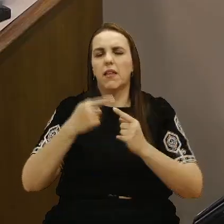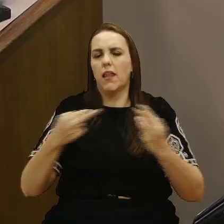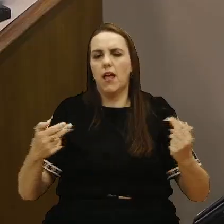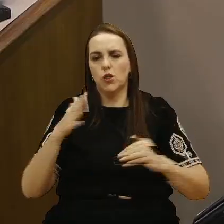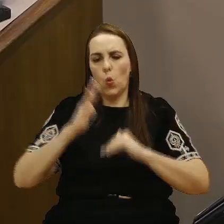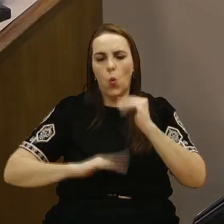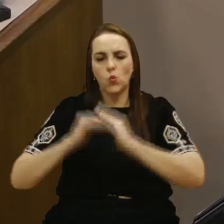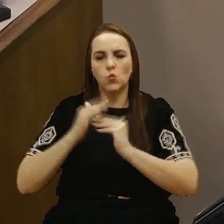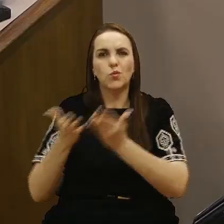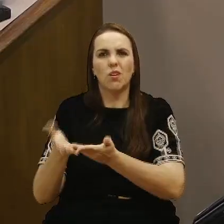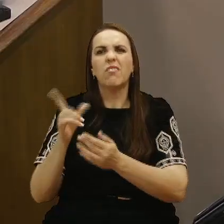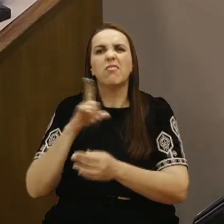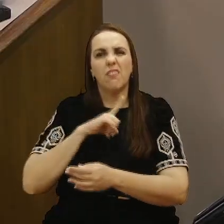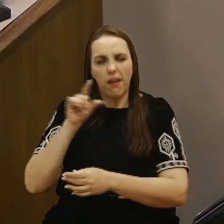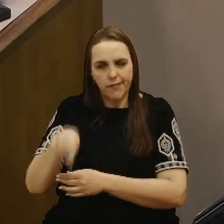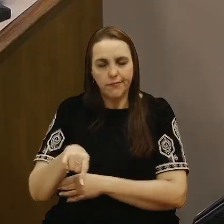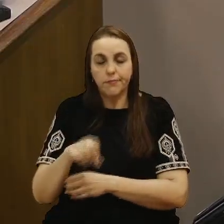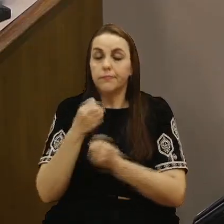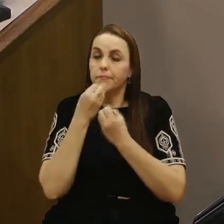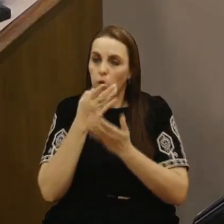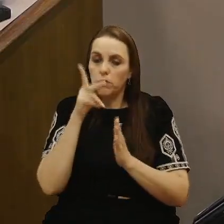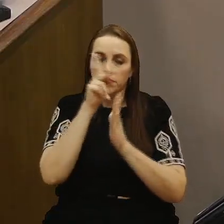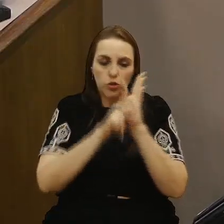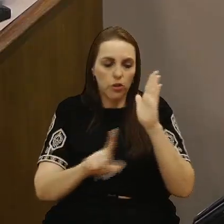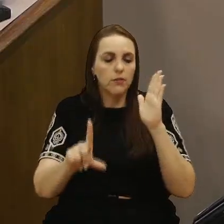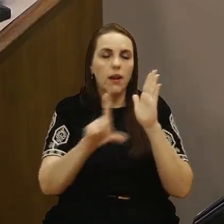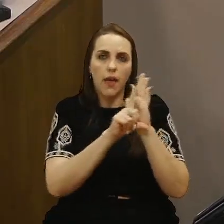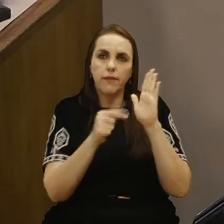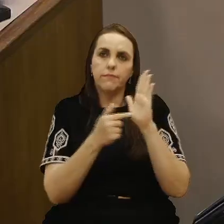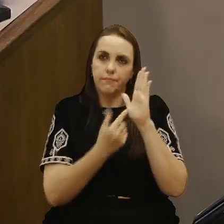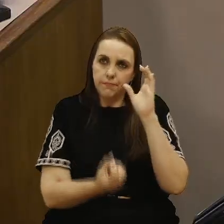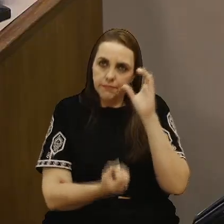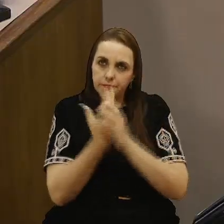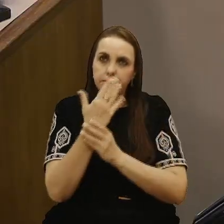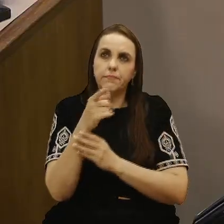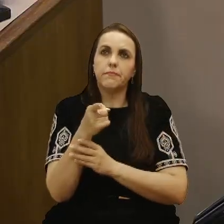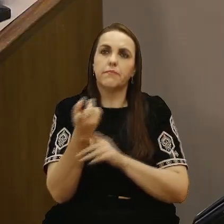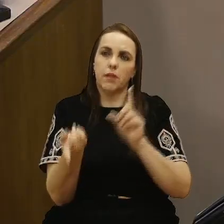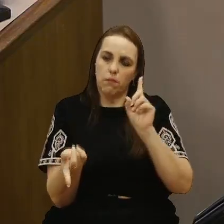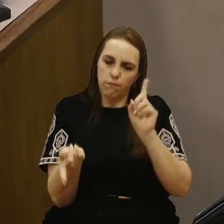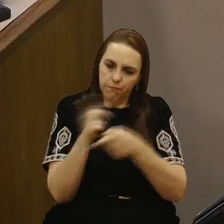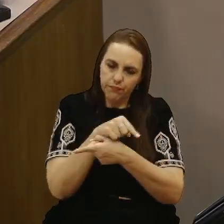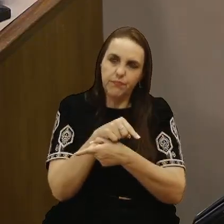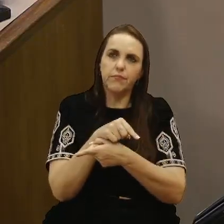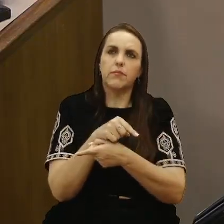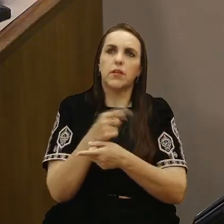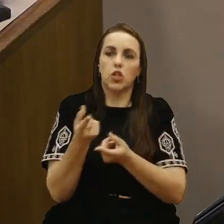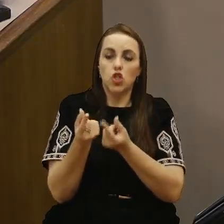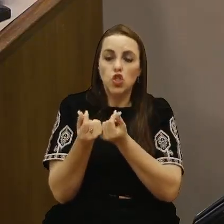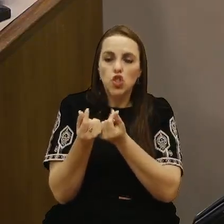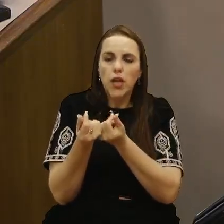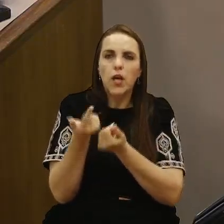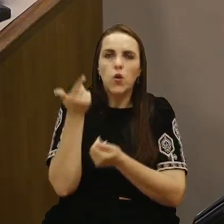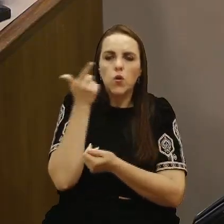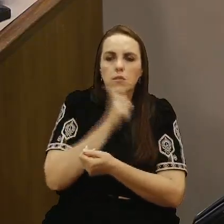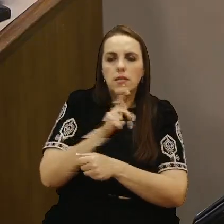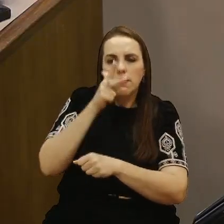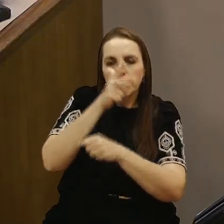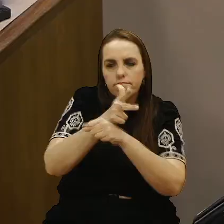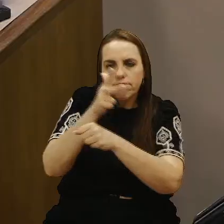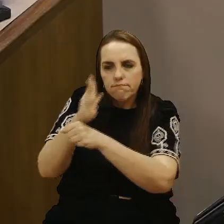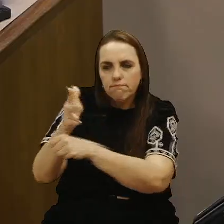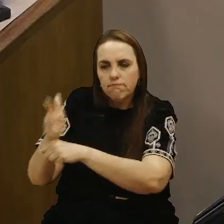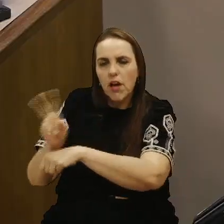que bom que o senhor fez esse projeto de lei, é isso? Sim. Para que reverta-se em recursos para